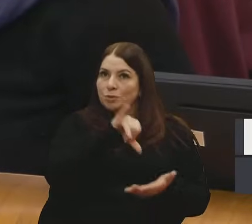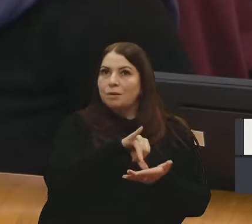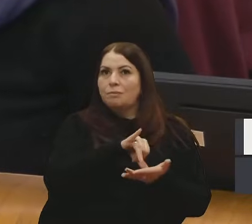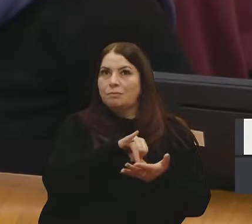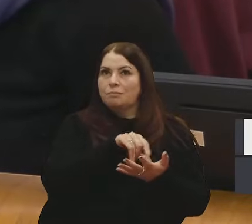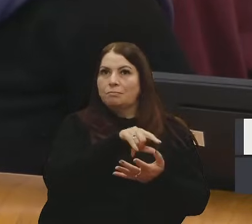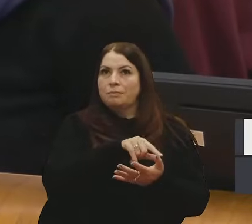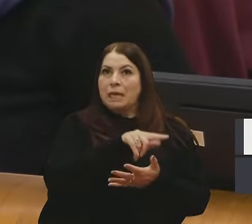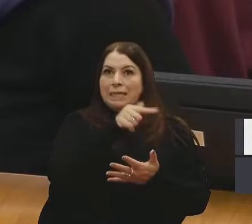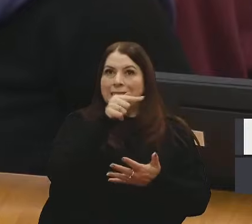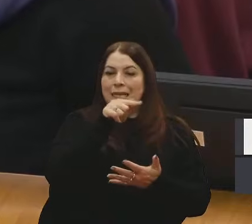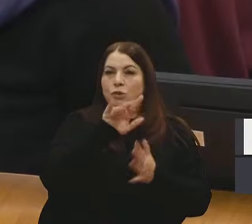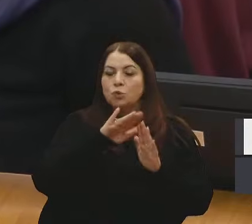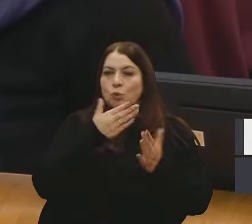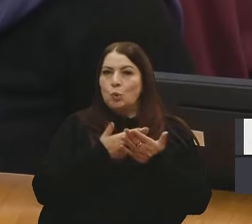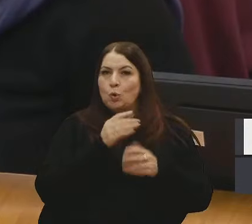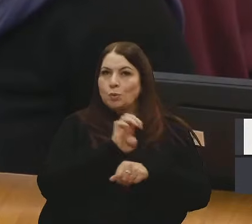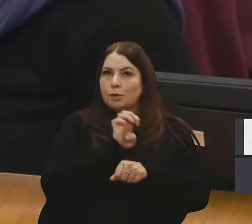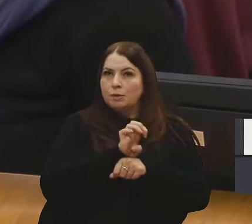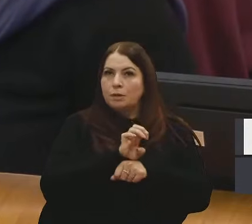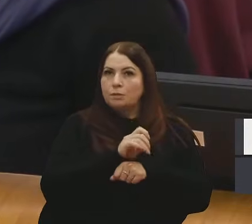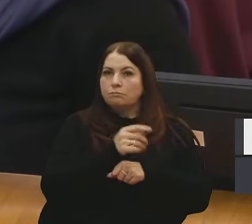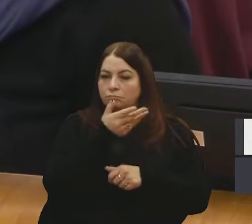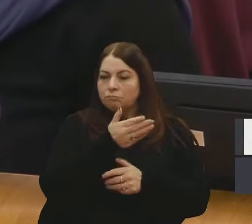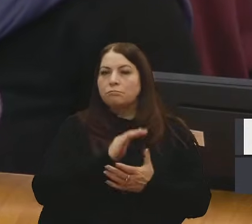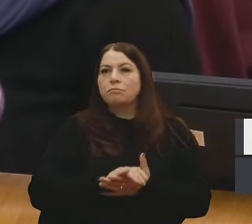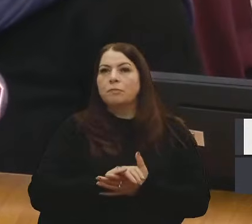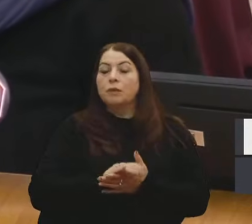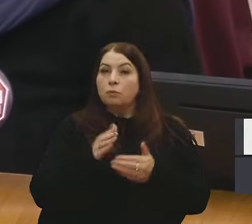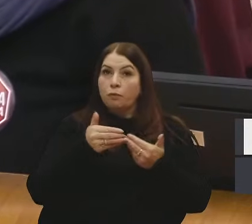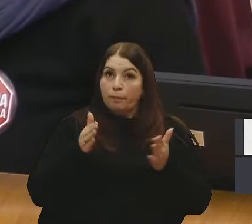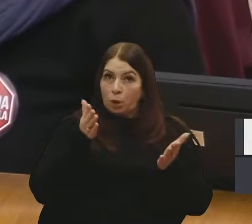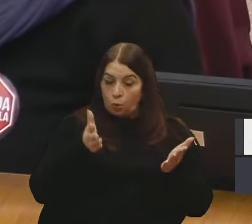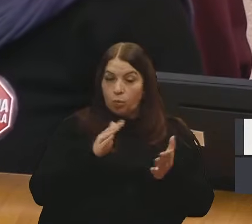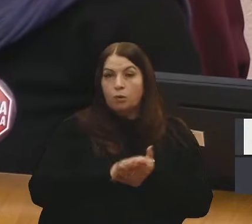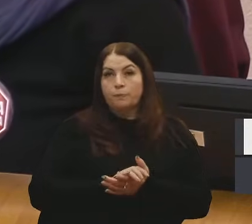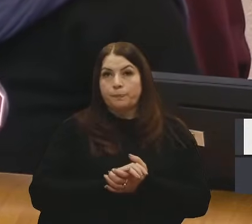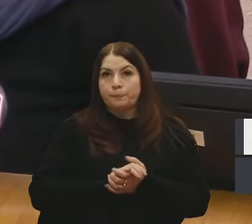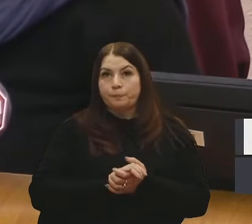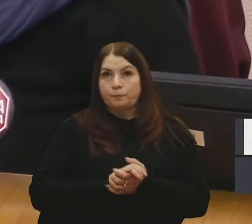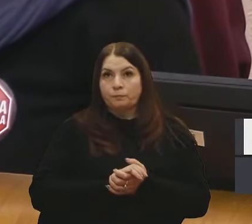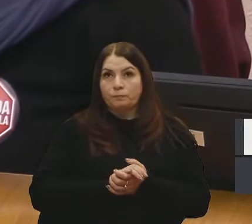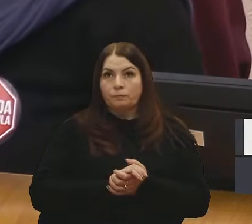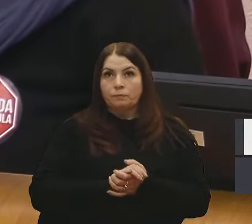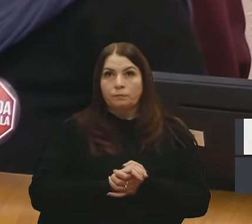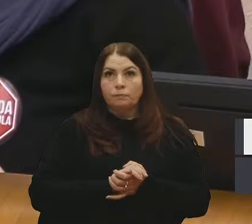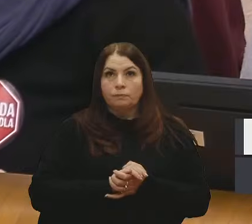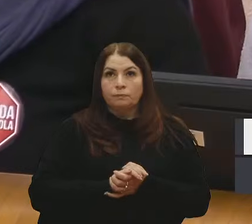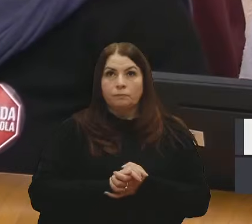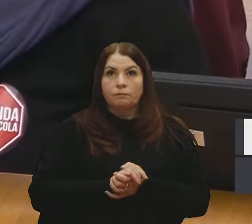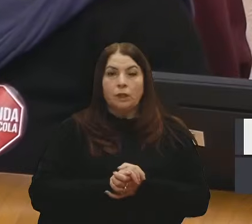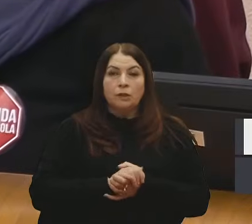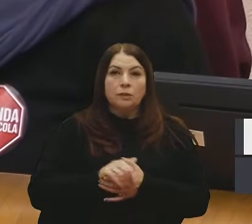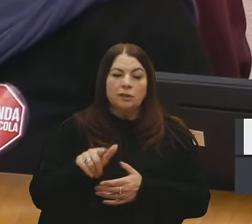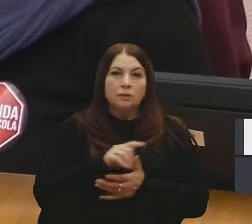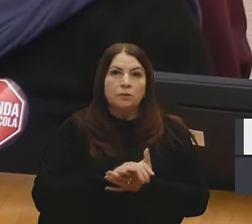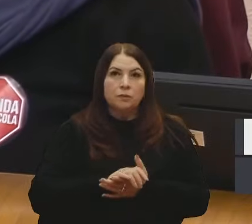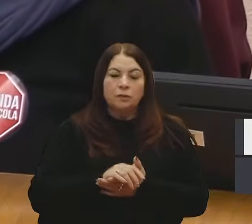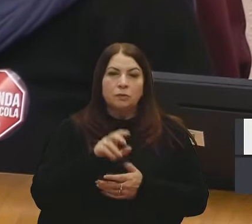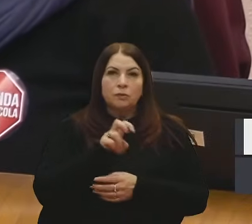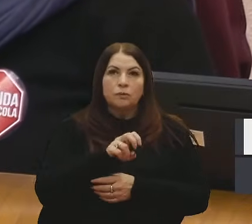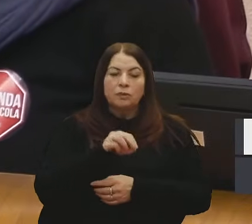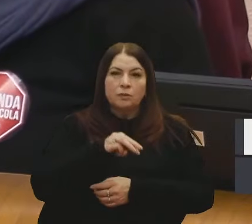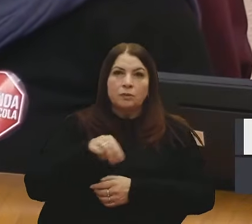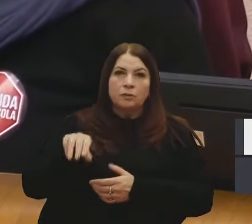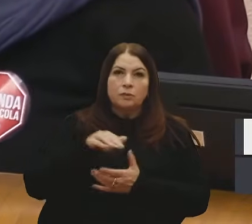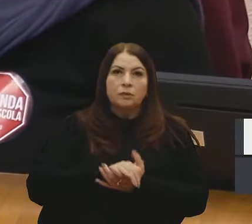são 7 escolas nesse modelo. Eu vou abrir agora, nós vamos abrir 5 minutos para os